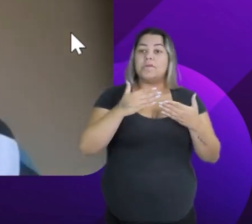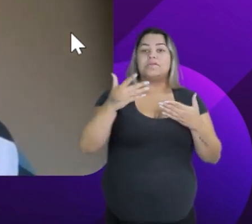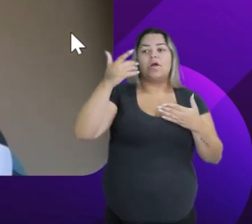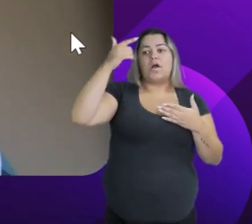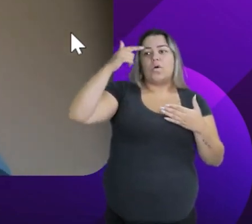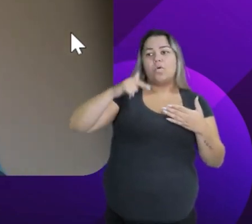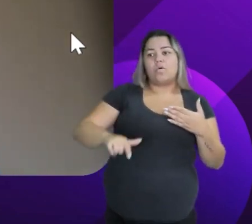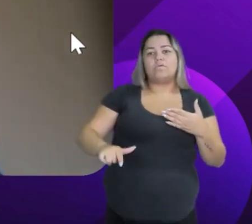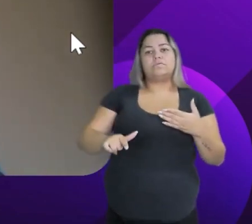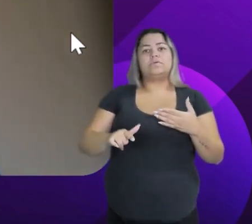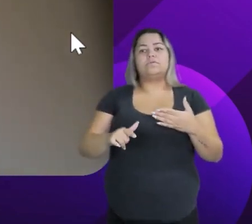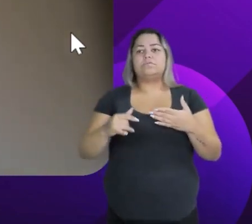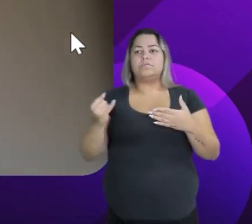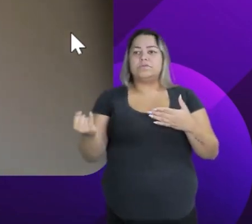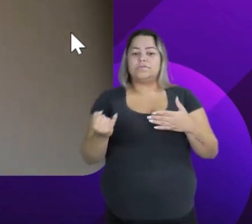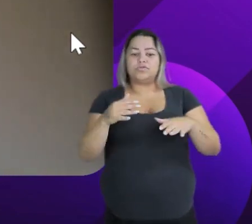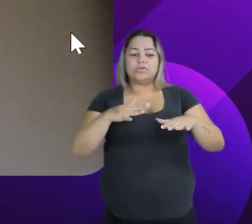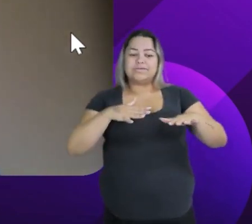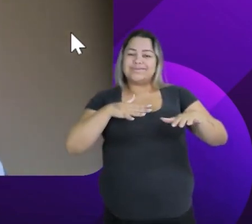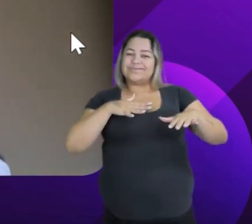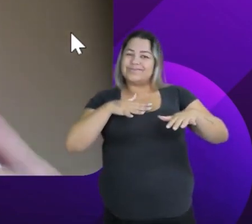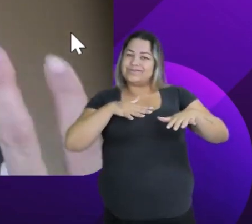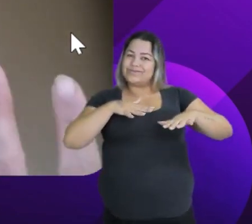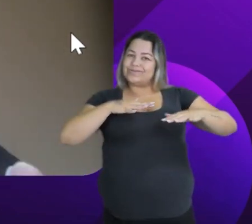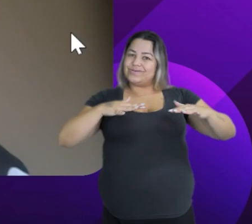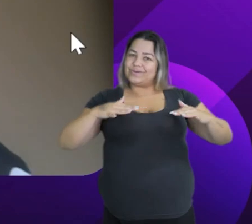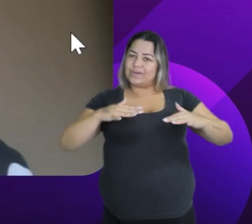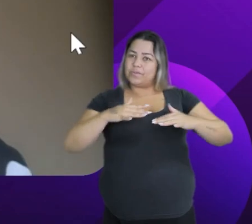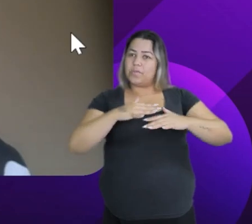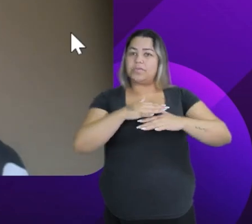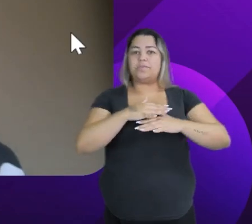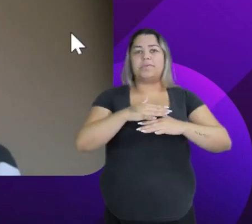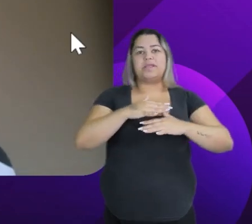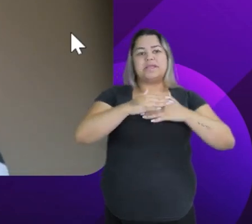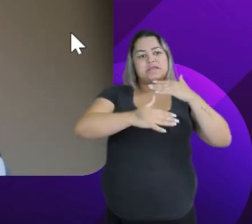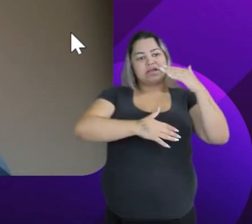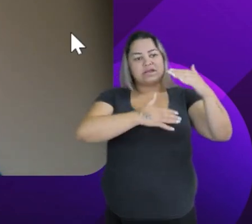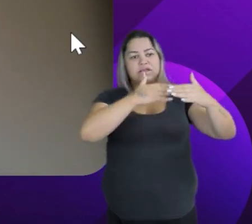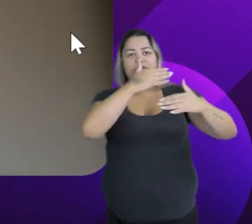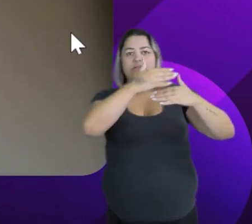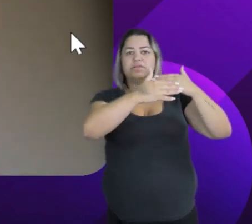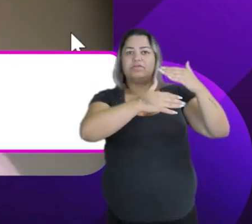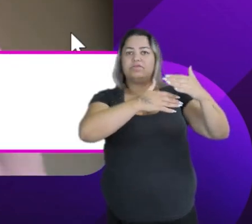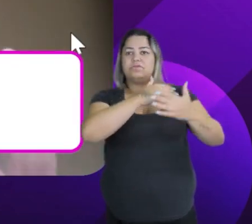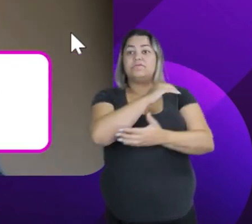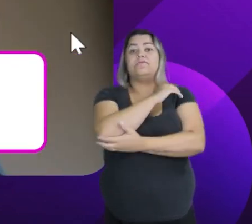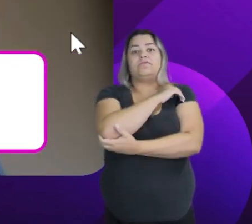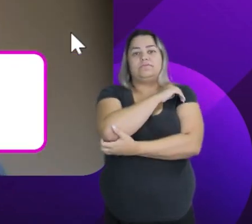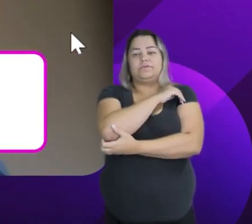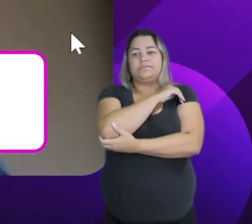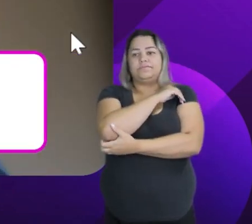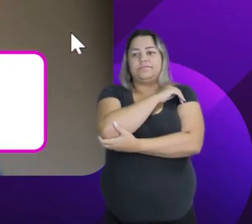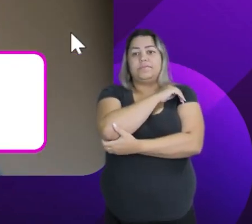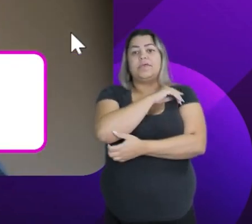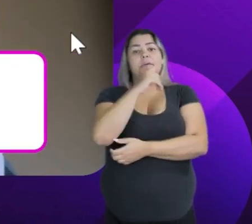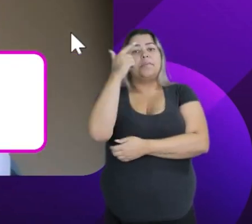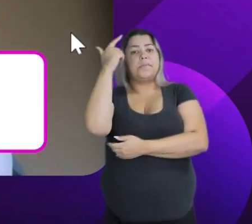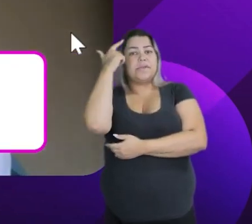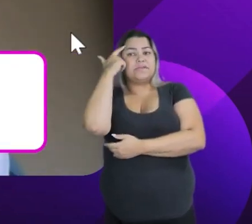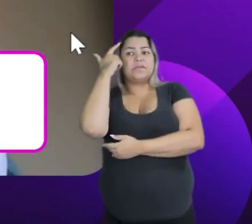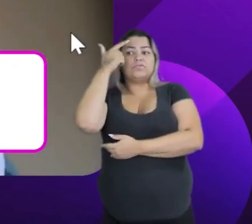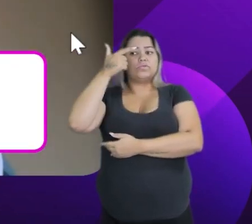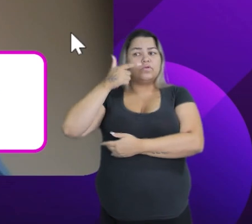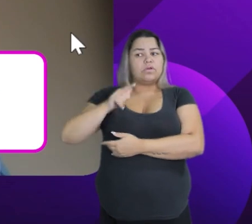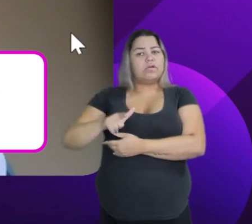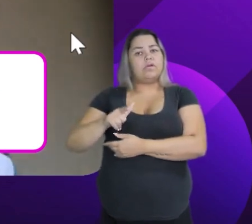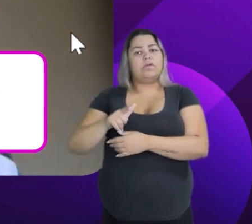outros parâmetros também de mobilidade, né, a partir do momento que elas crescem, se desenvolvem. Então, repensar a